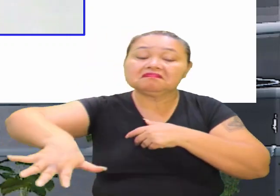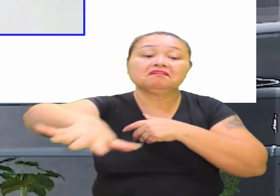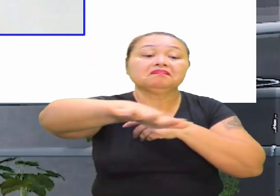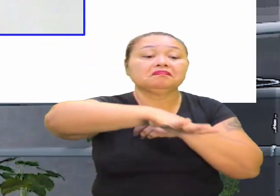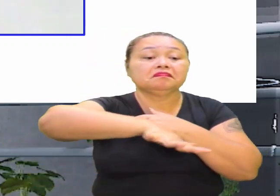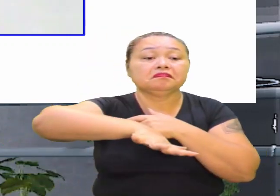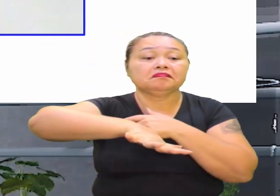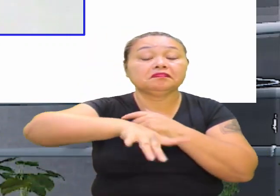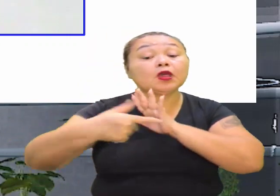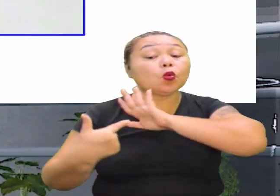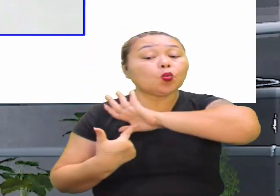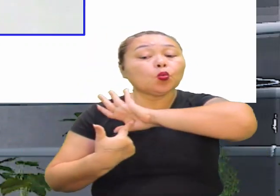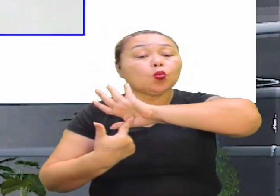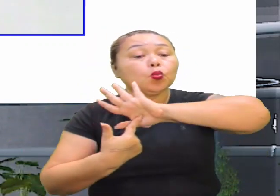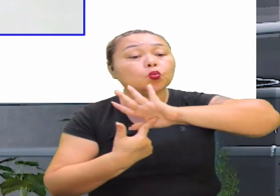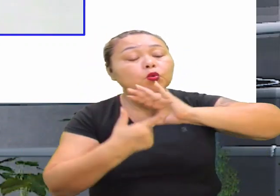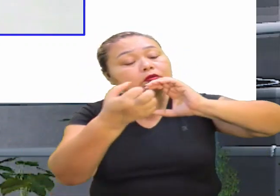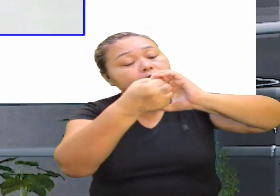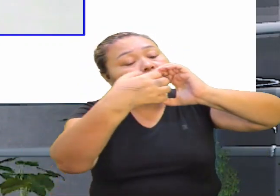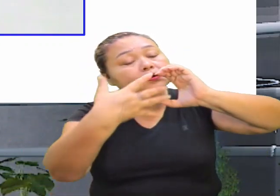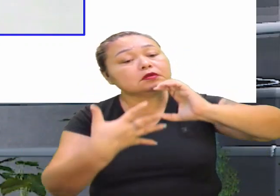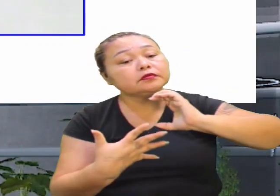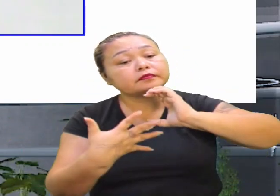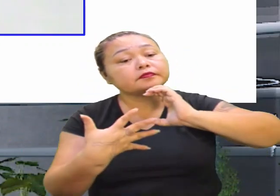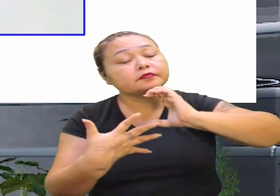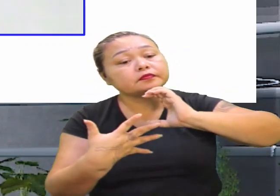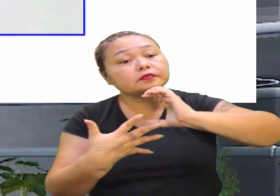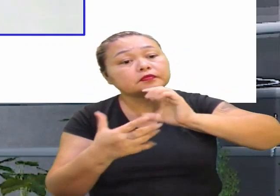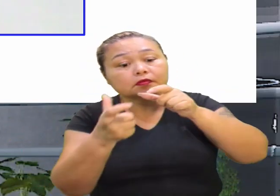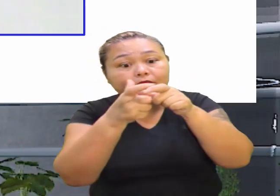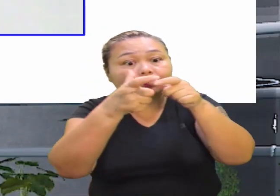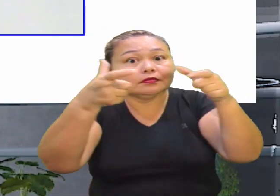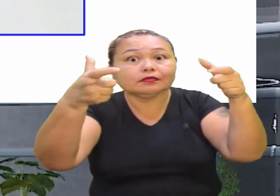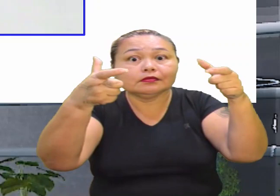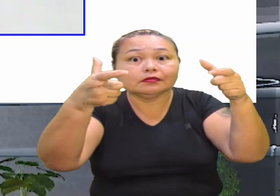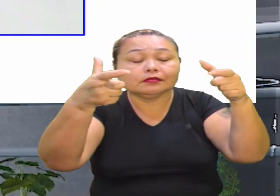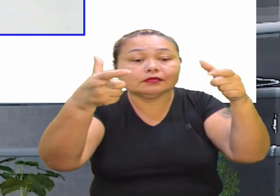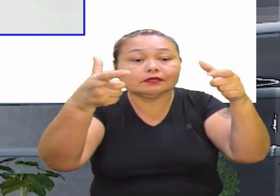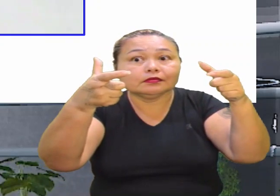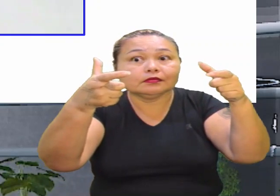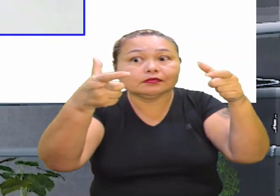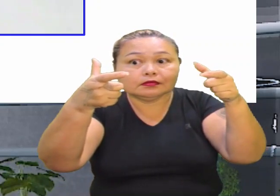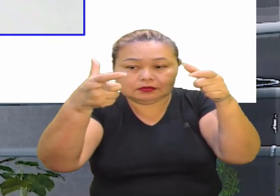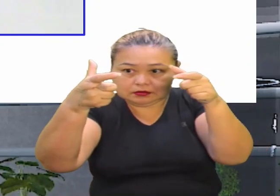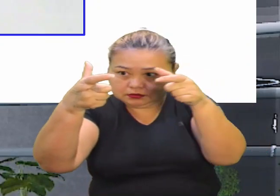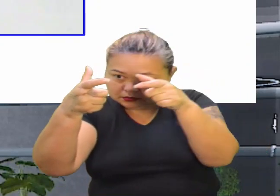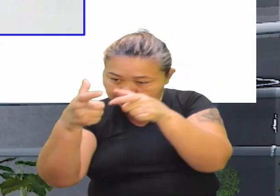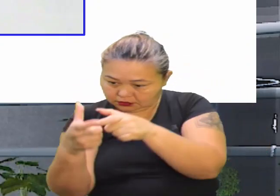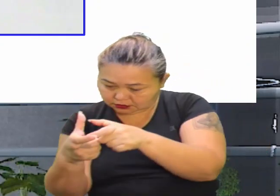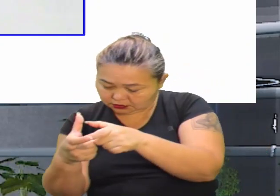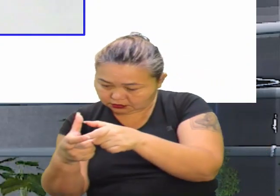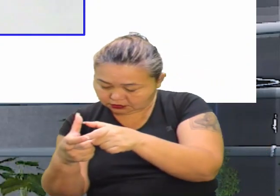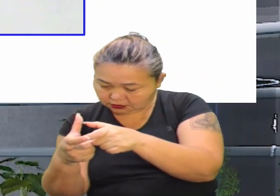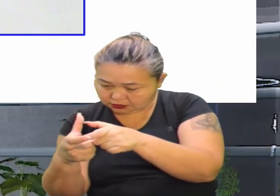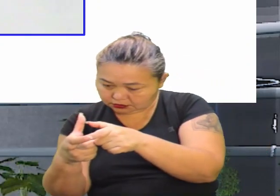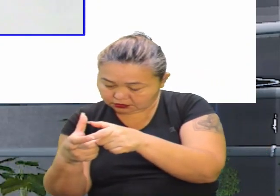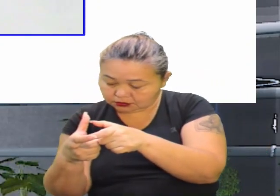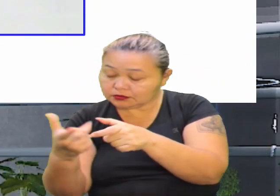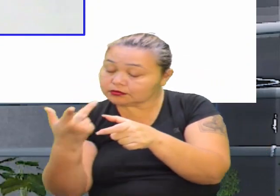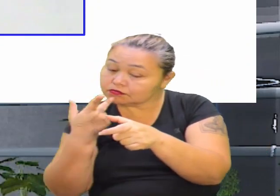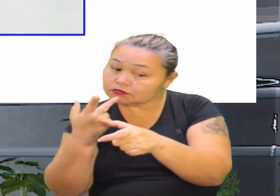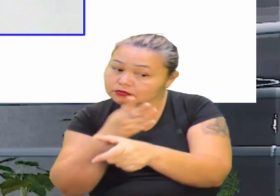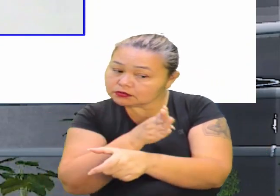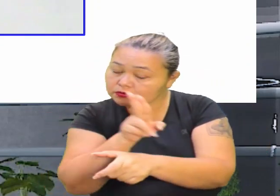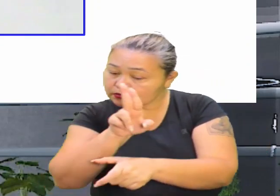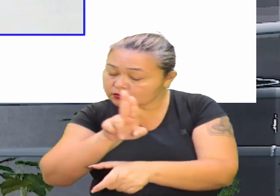quando apresentam uma característica em maior proporção e outra vai ser em menor, eu posso